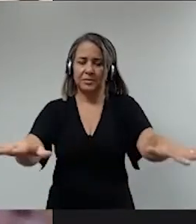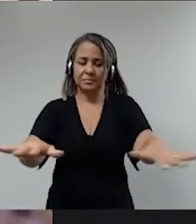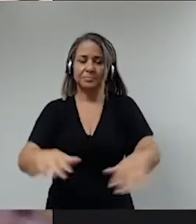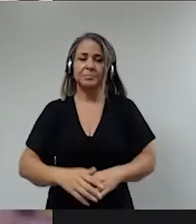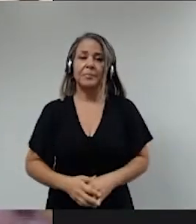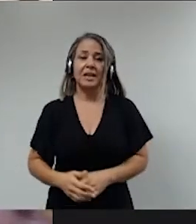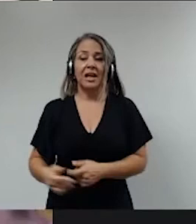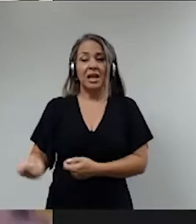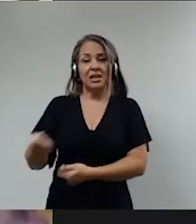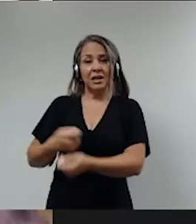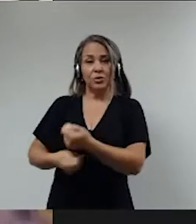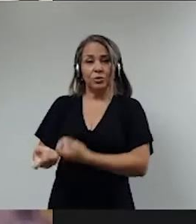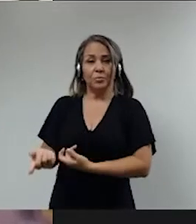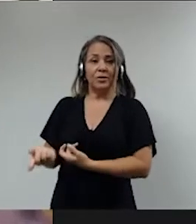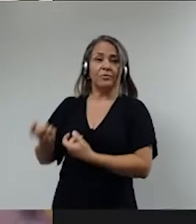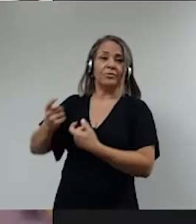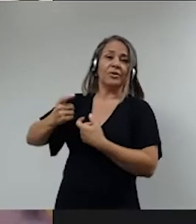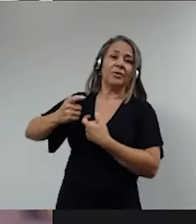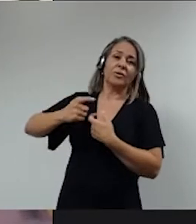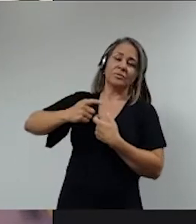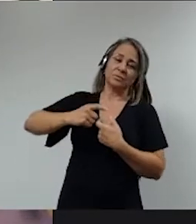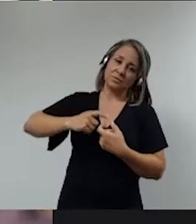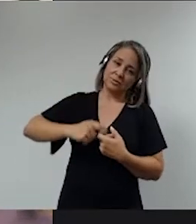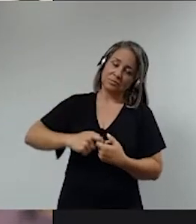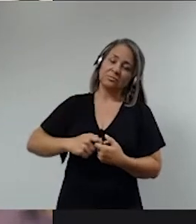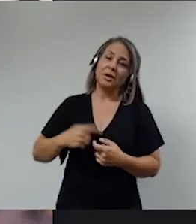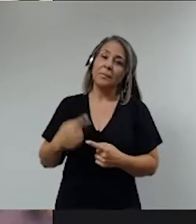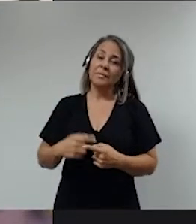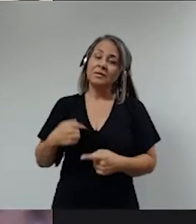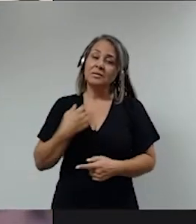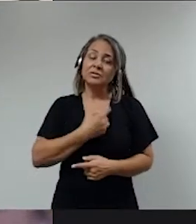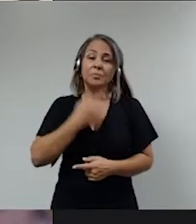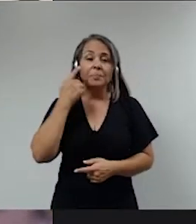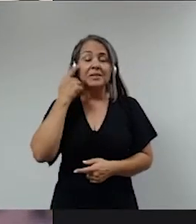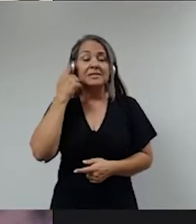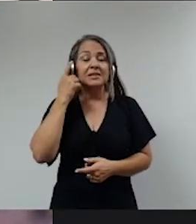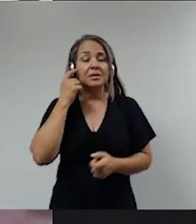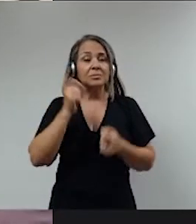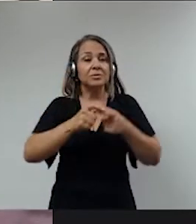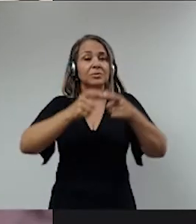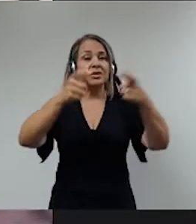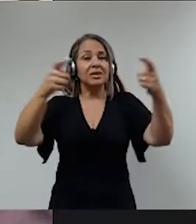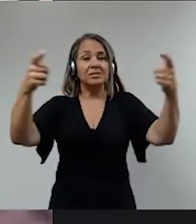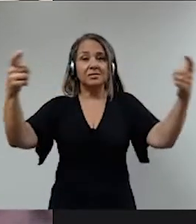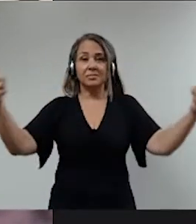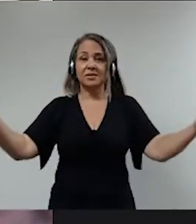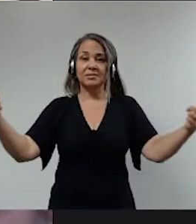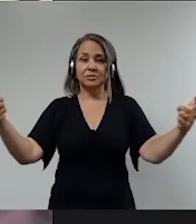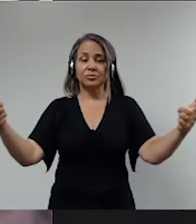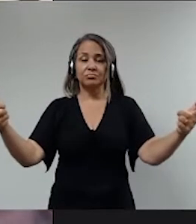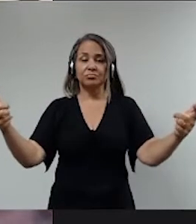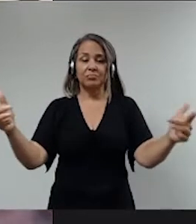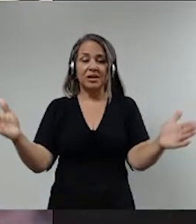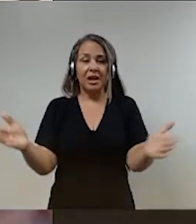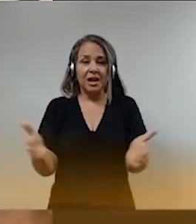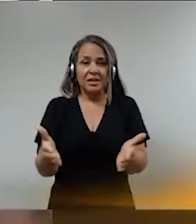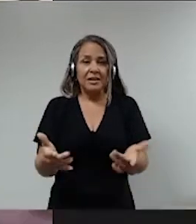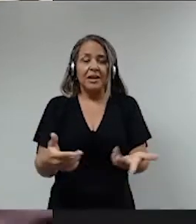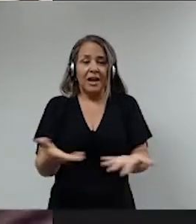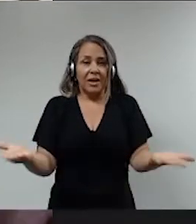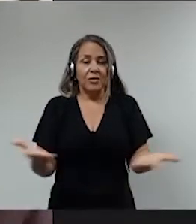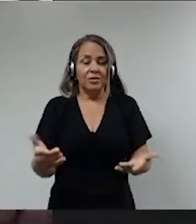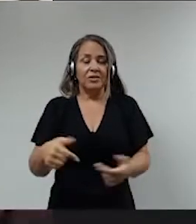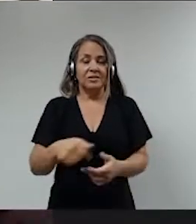passos para trás. A gente, numa perspectiva de um crescimento, ainda que não muito grande esse ano, de repente a gente se